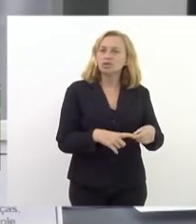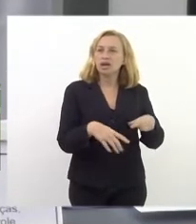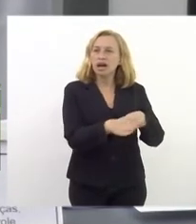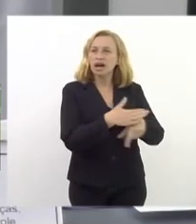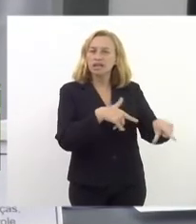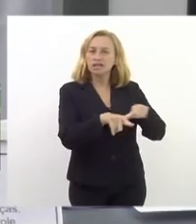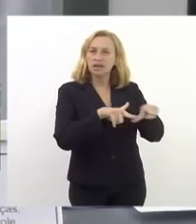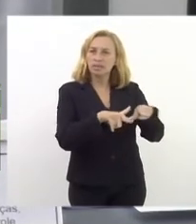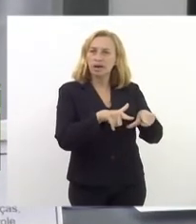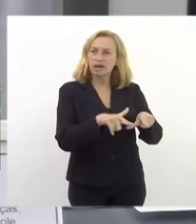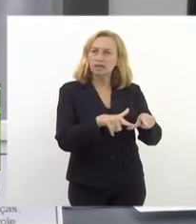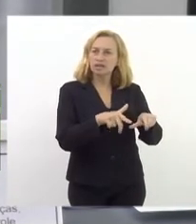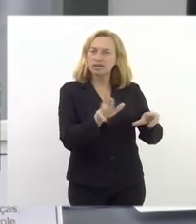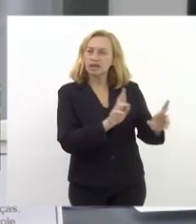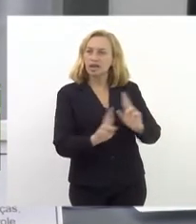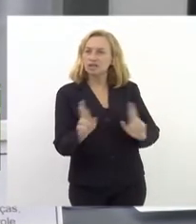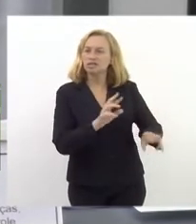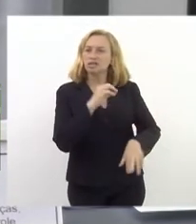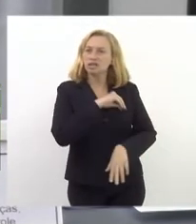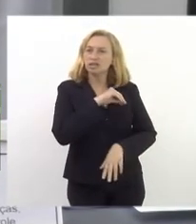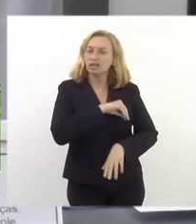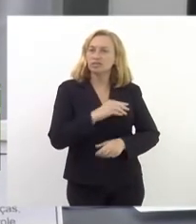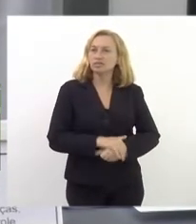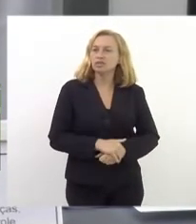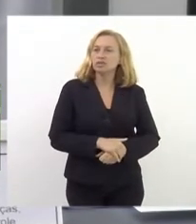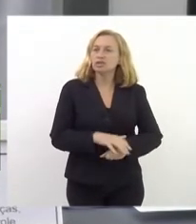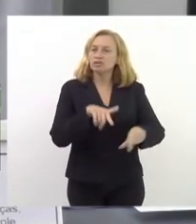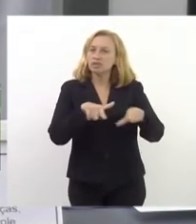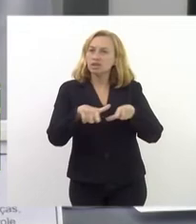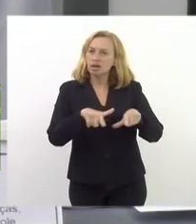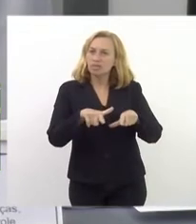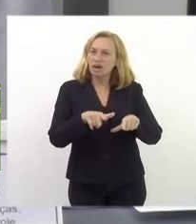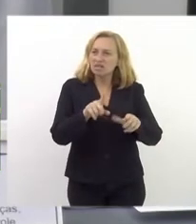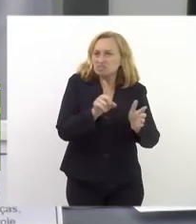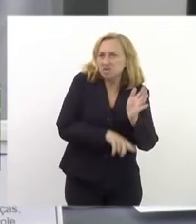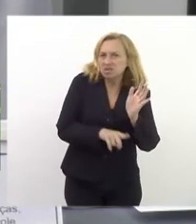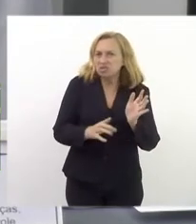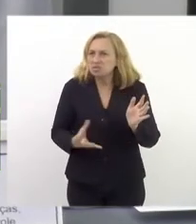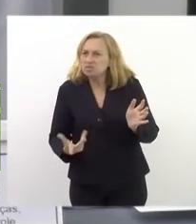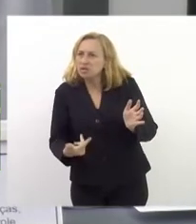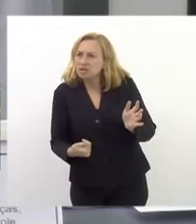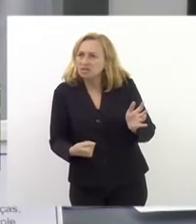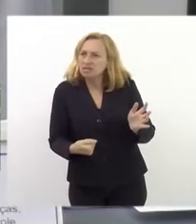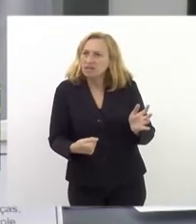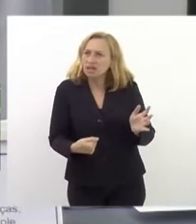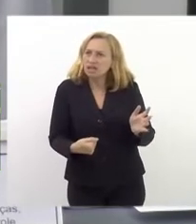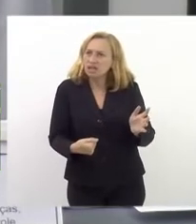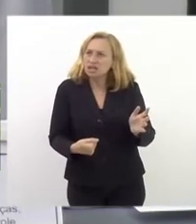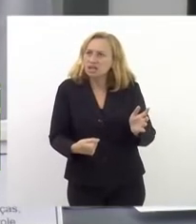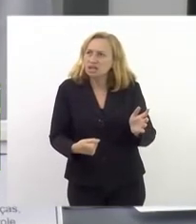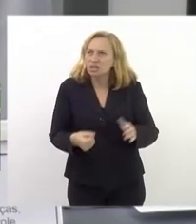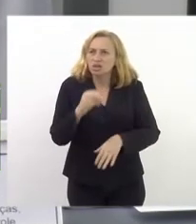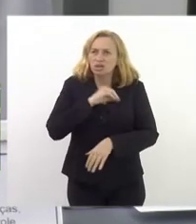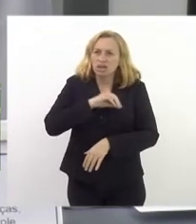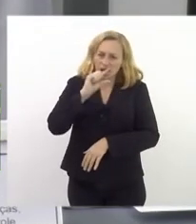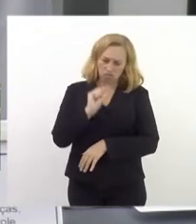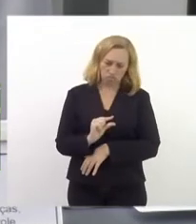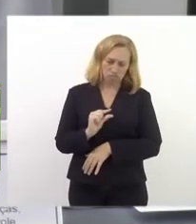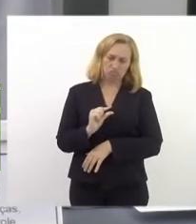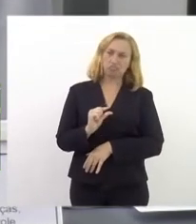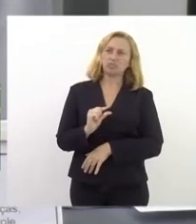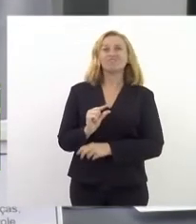renda? Porque se for um posto de trabalho muito menos qualificado e com salários